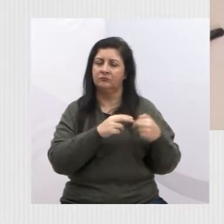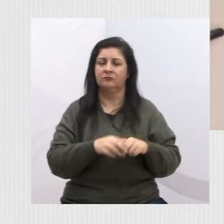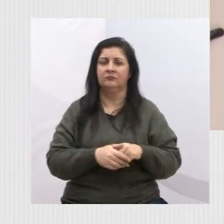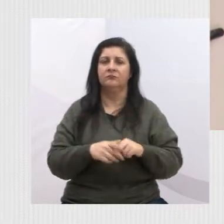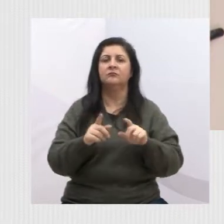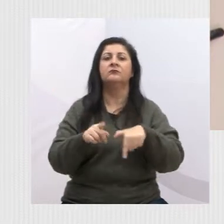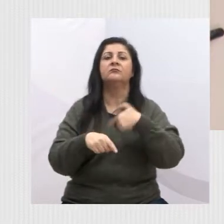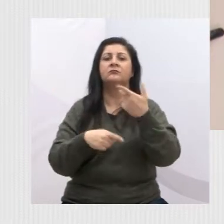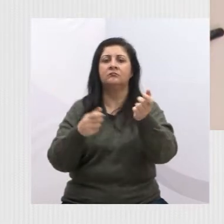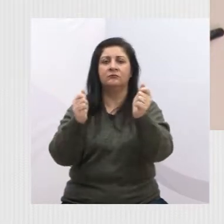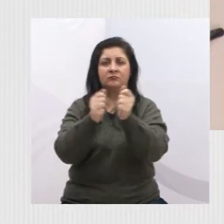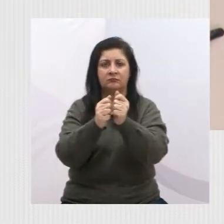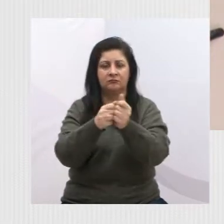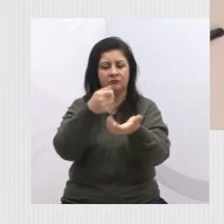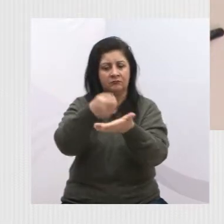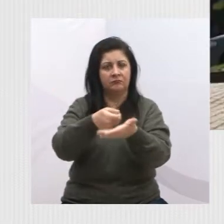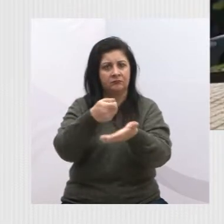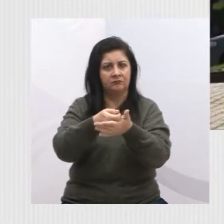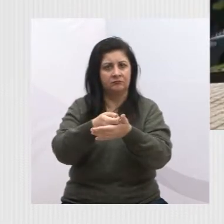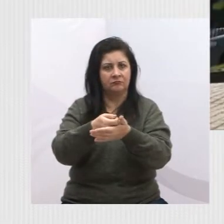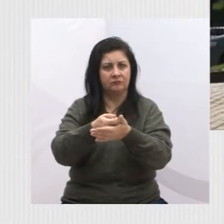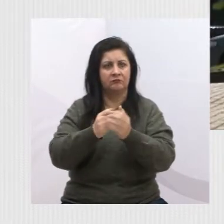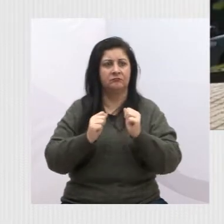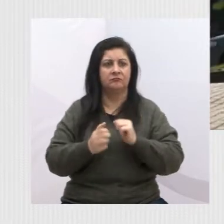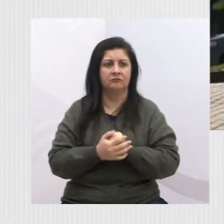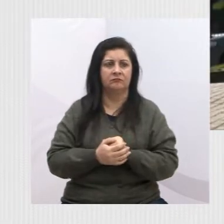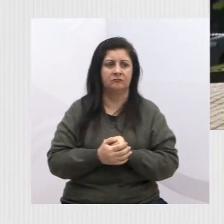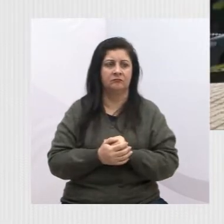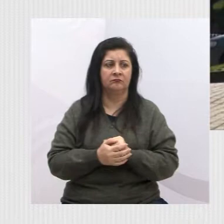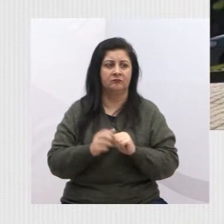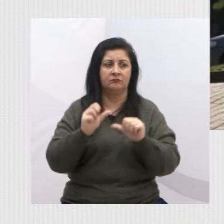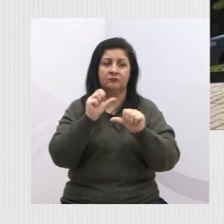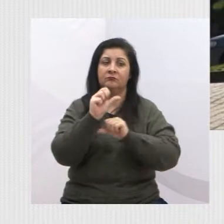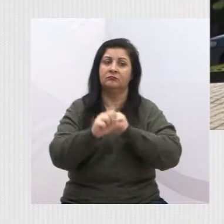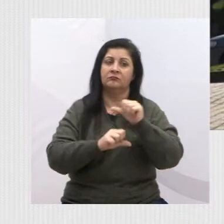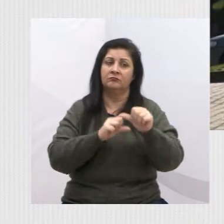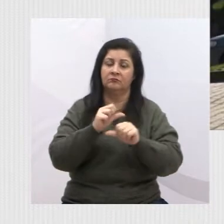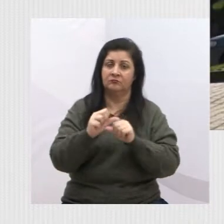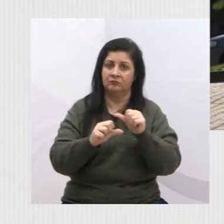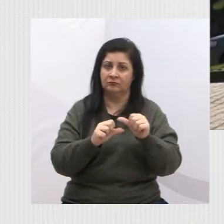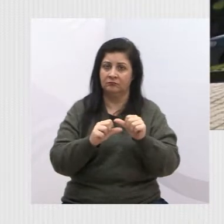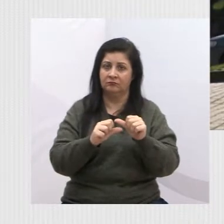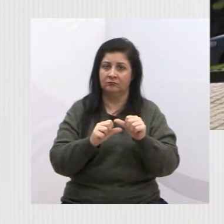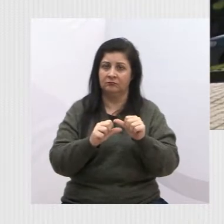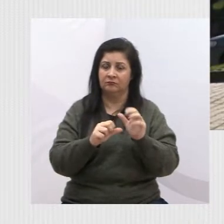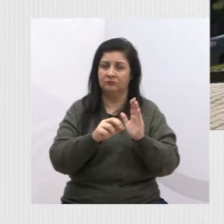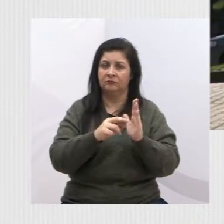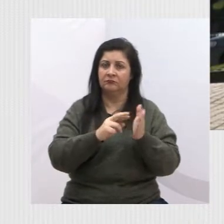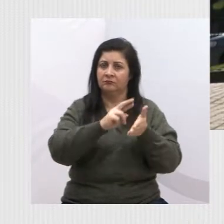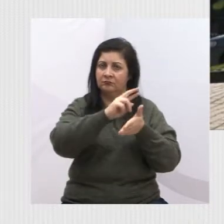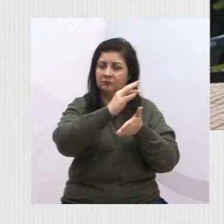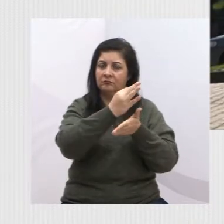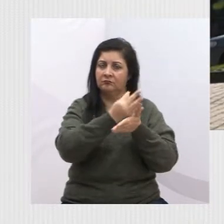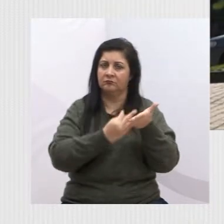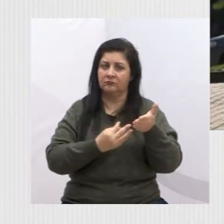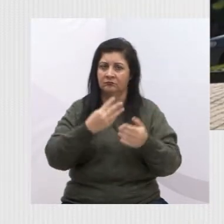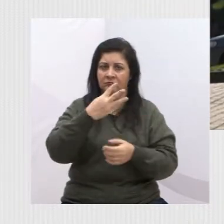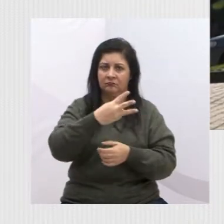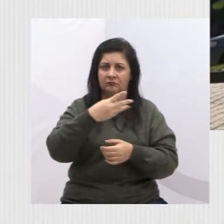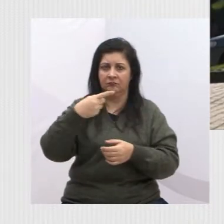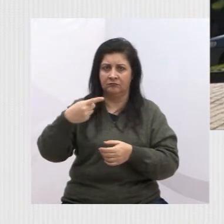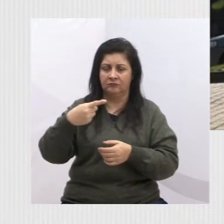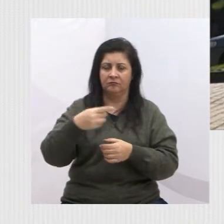sim, junto, cobrar do poder público. A alteração será feita na redação dos artigos 41, 42